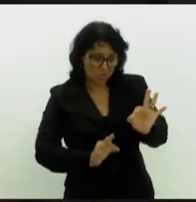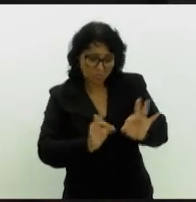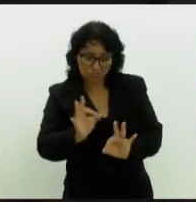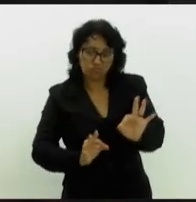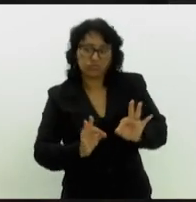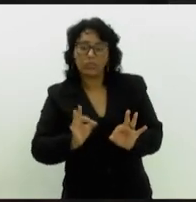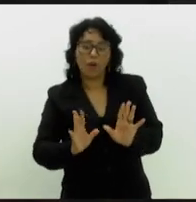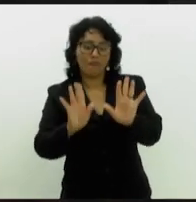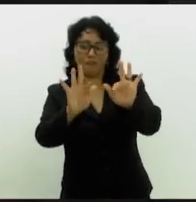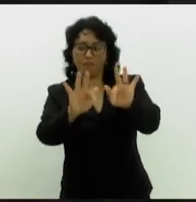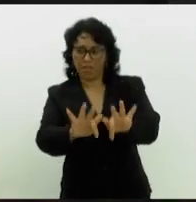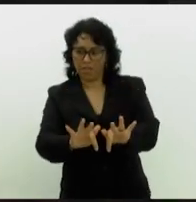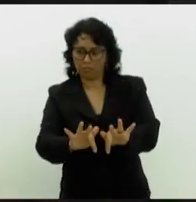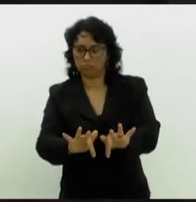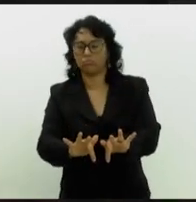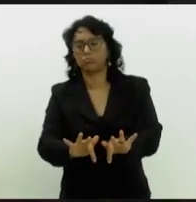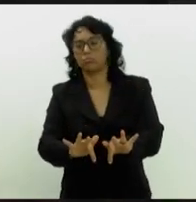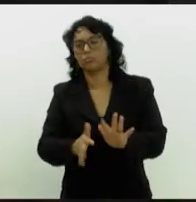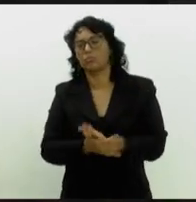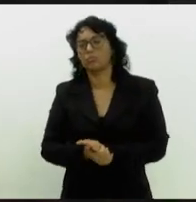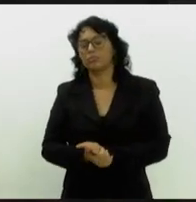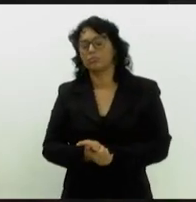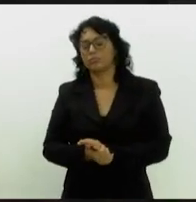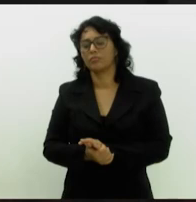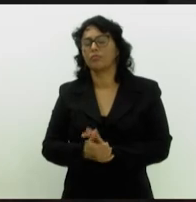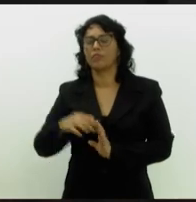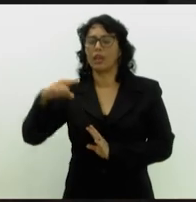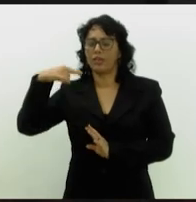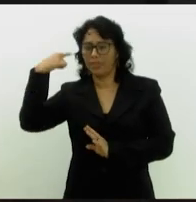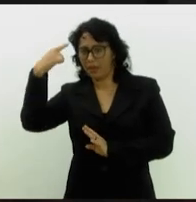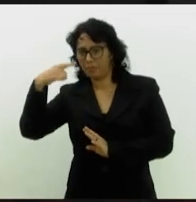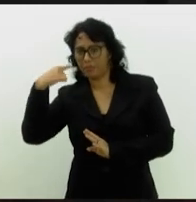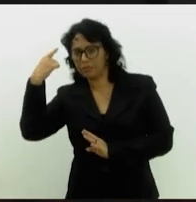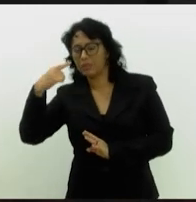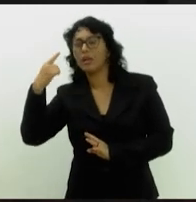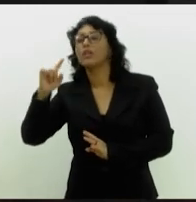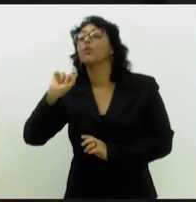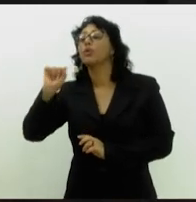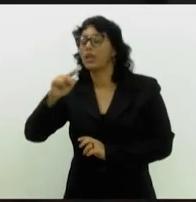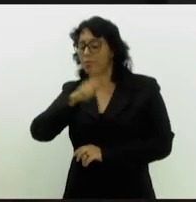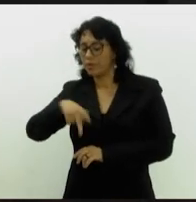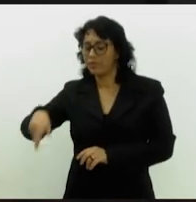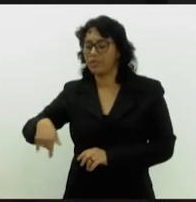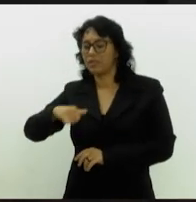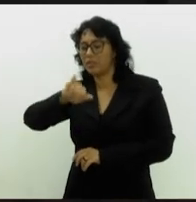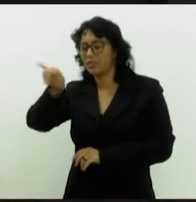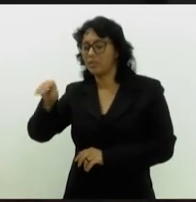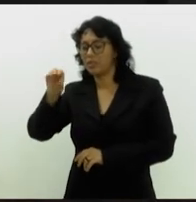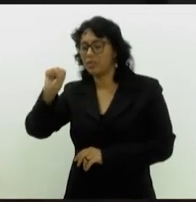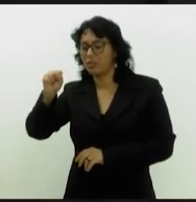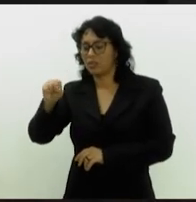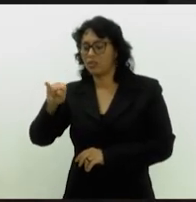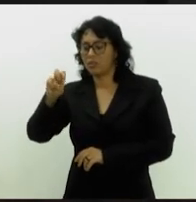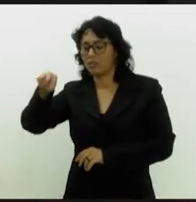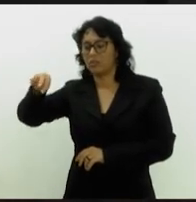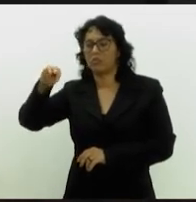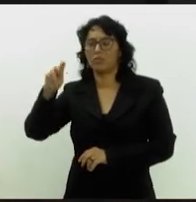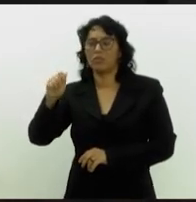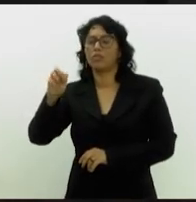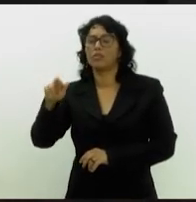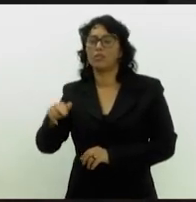expediente final com o primeiro orador inscrito Deputado Professor josim dispõe de 10 minutos no